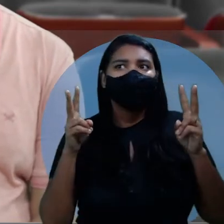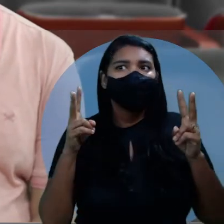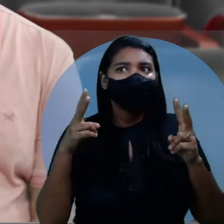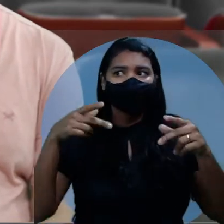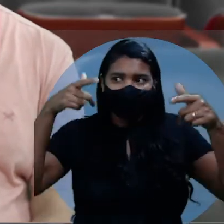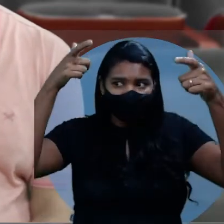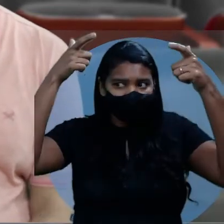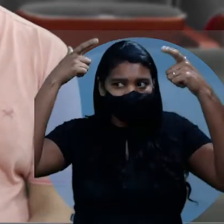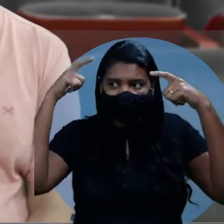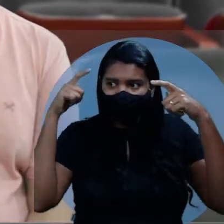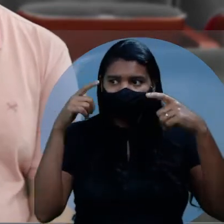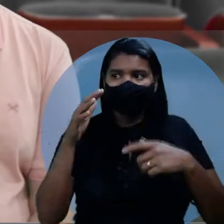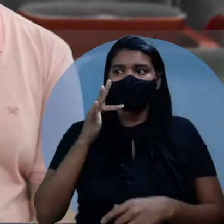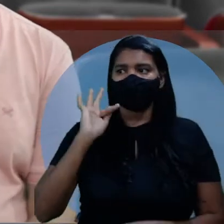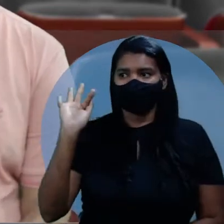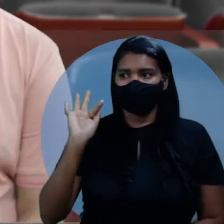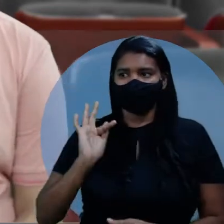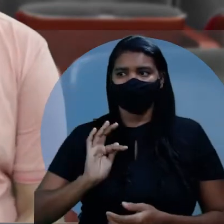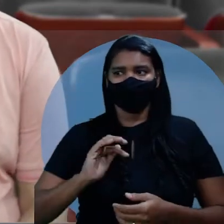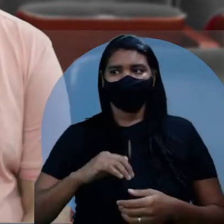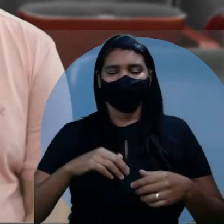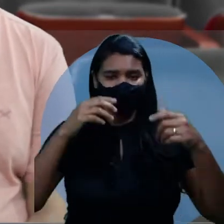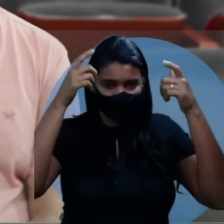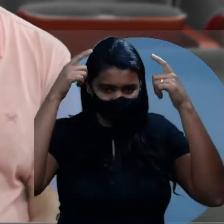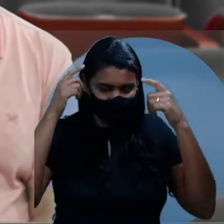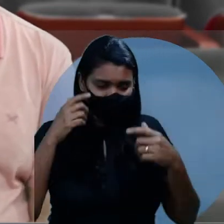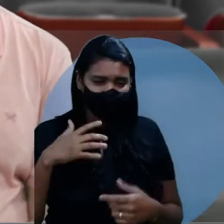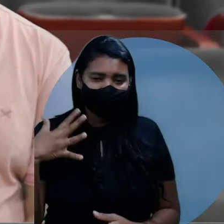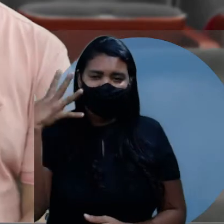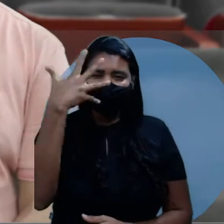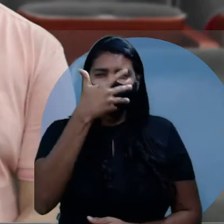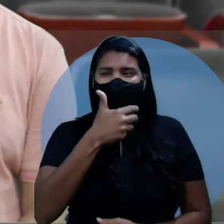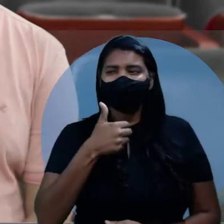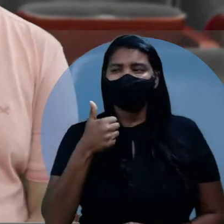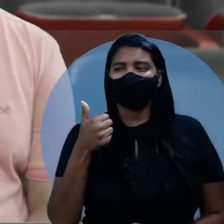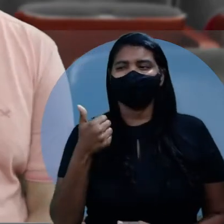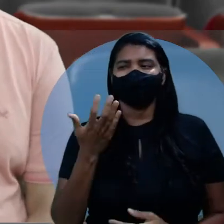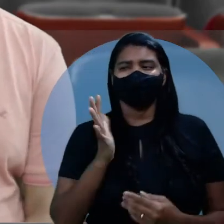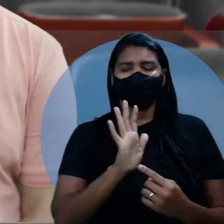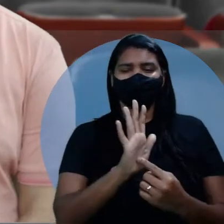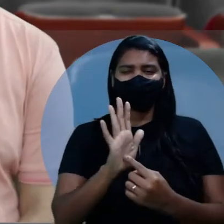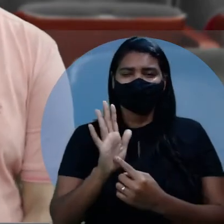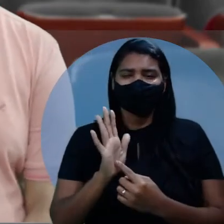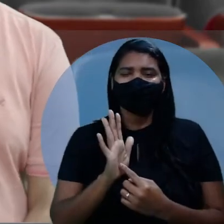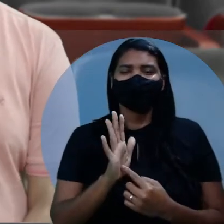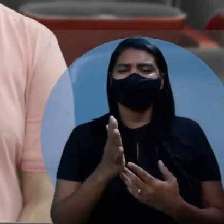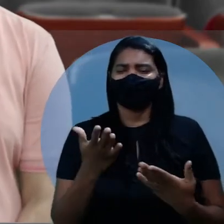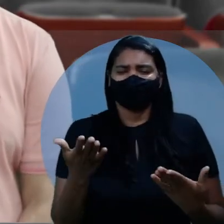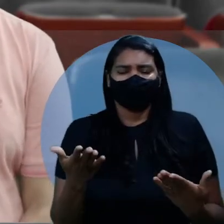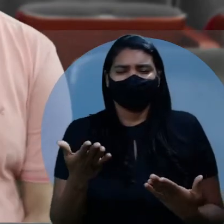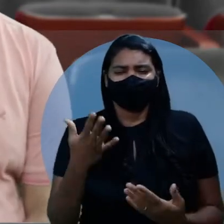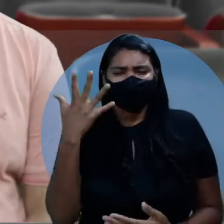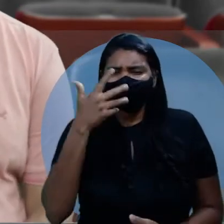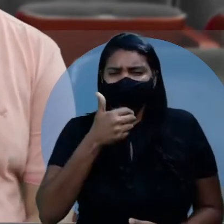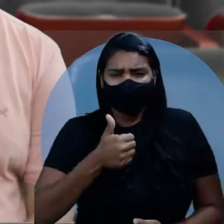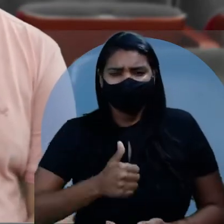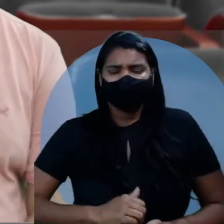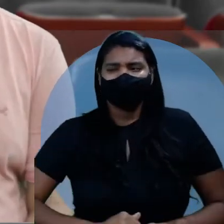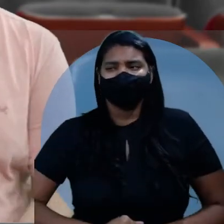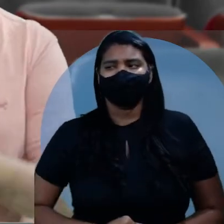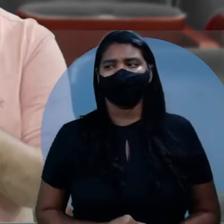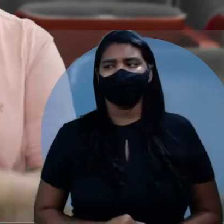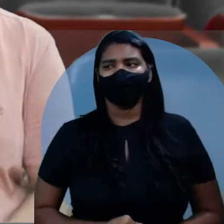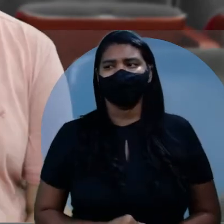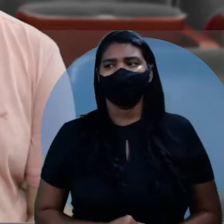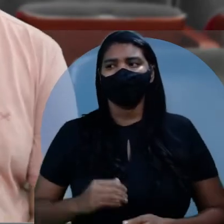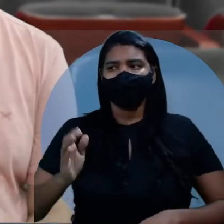corte francesa. Não, e a beleza dessa joia, né? Sim, sim. É uma joia. É uma joia, é uma joia. E